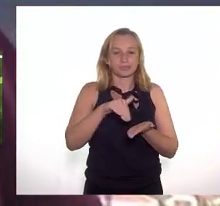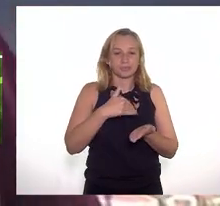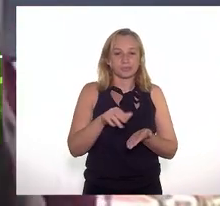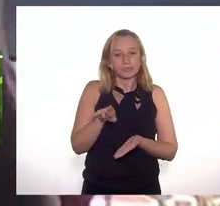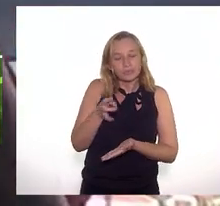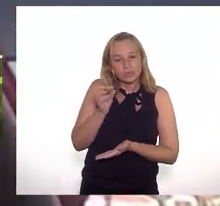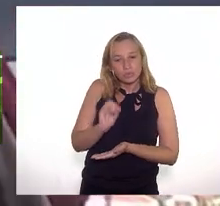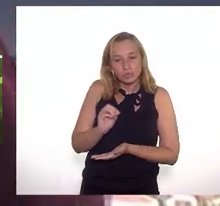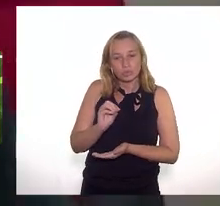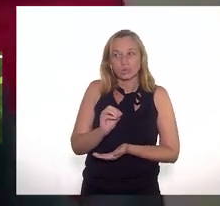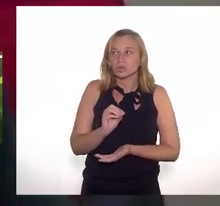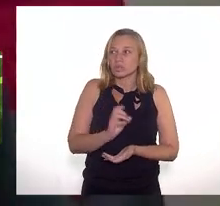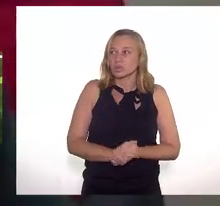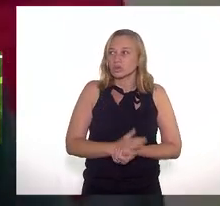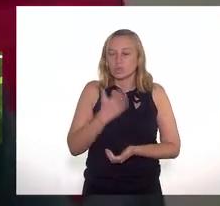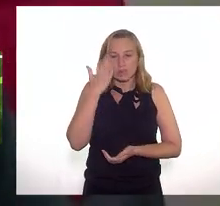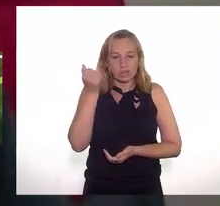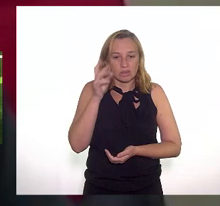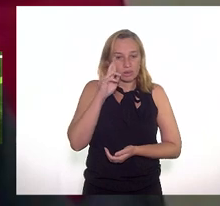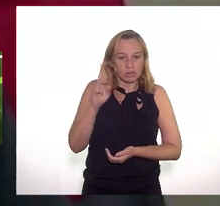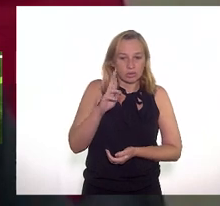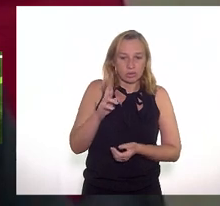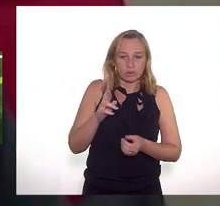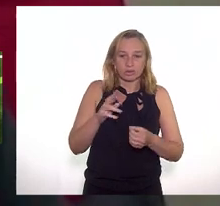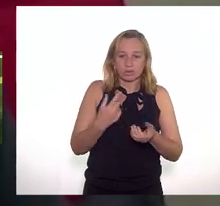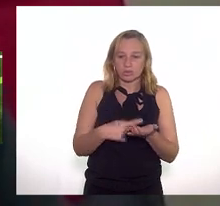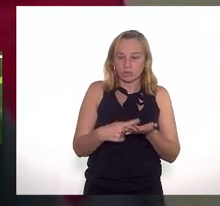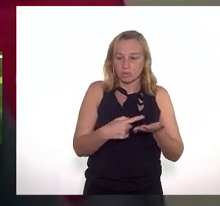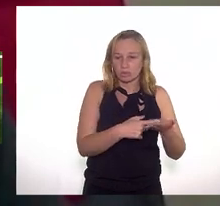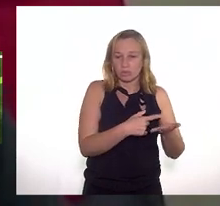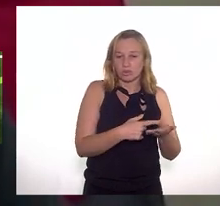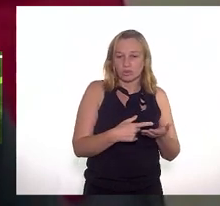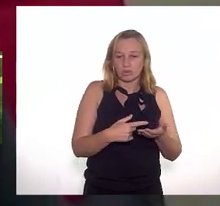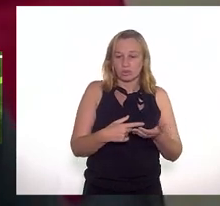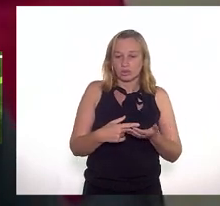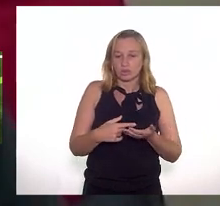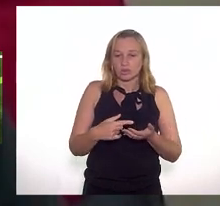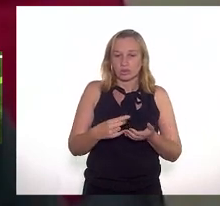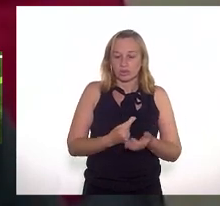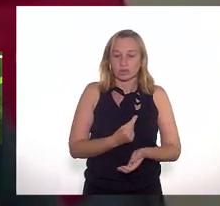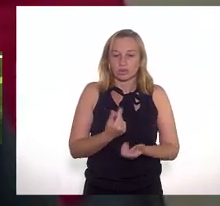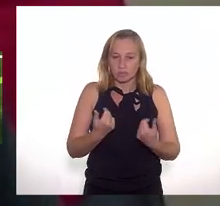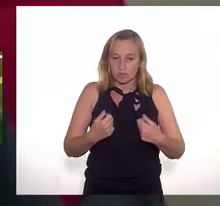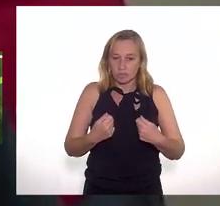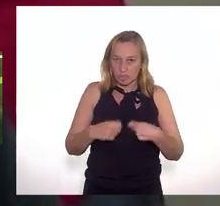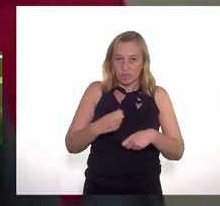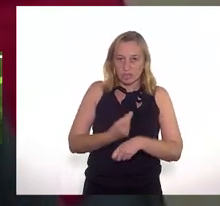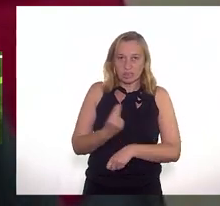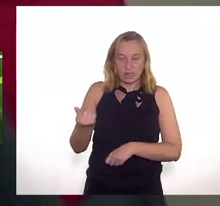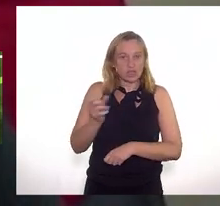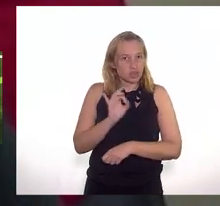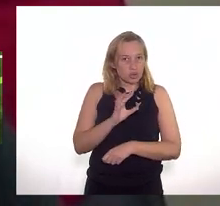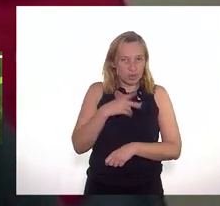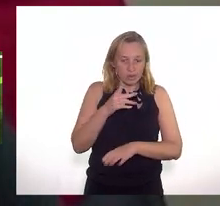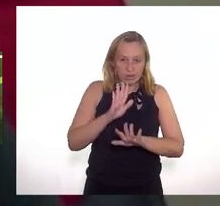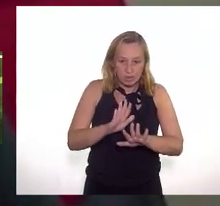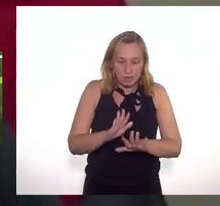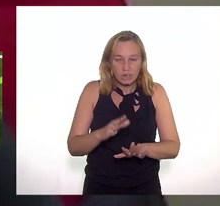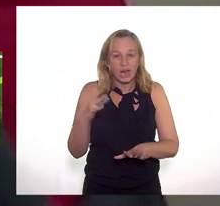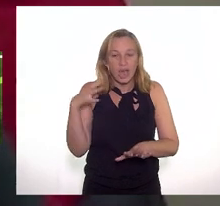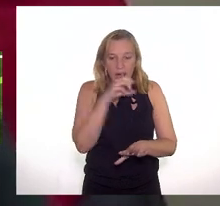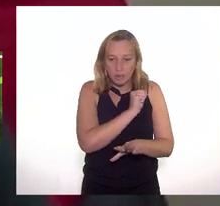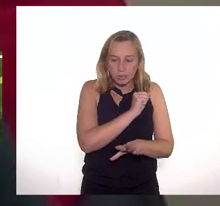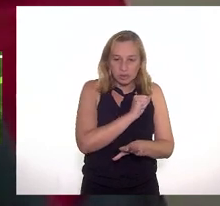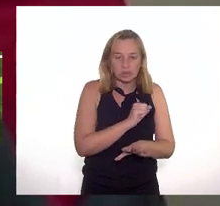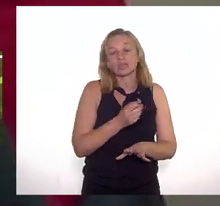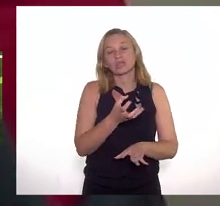Bruno, eu sei que o senhor está cheio de compromisso e a hora que for precisar sair sem problema, eu só queria passar a palavra aqui rapidamente.